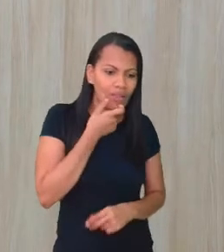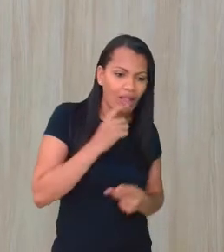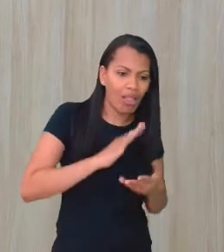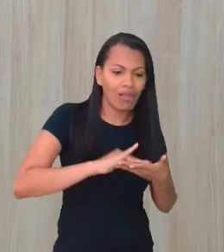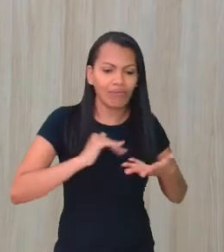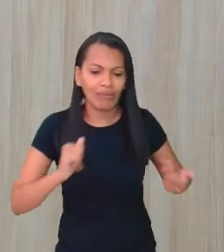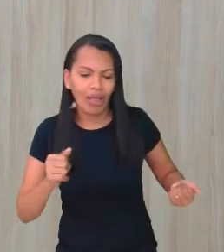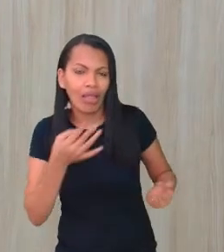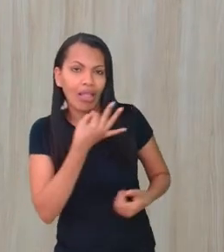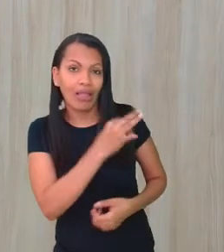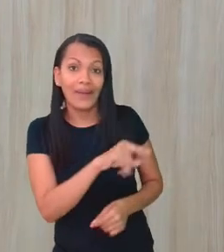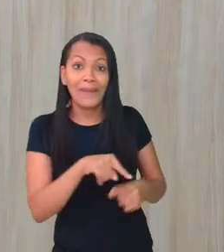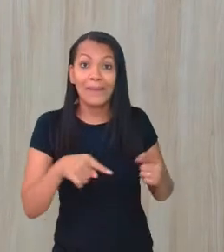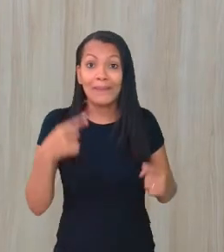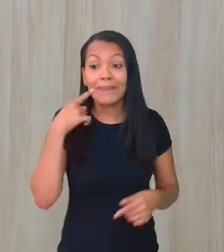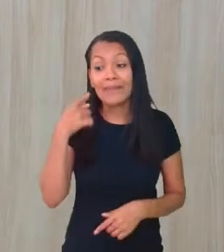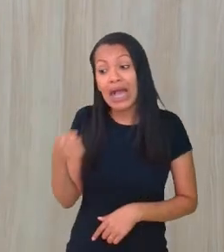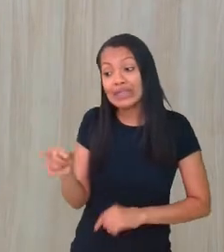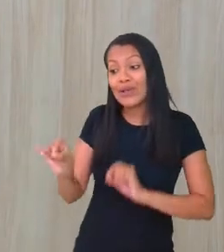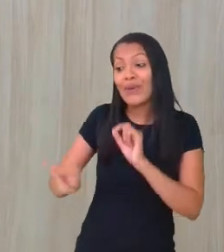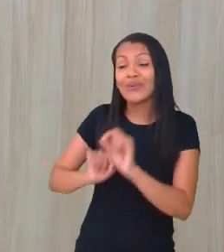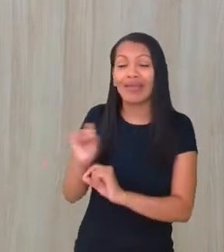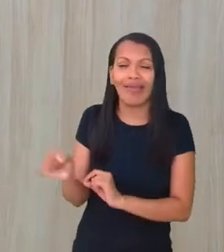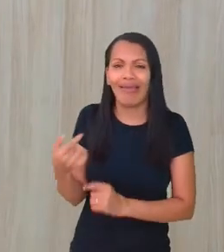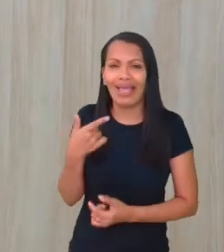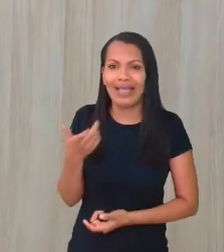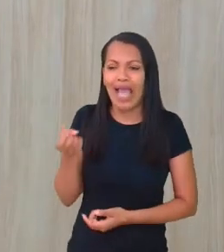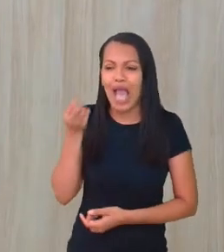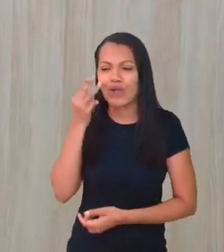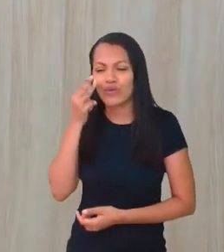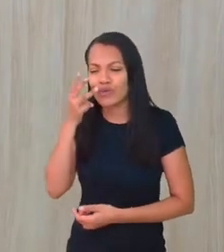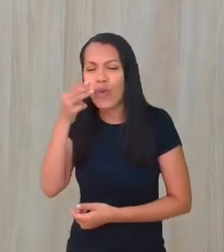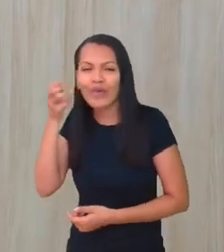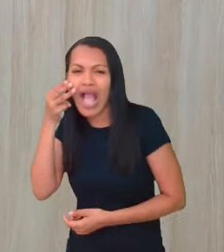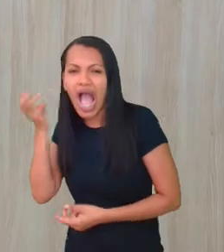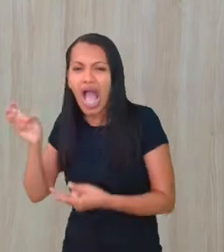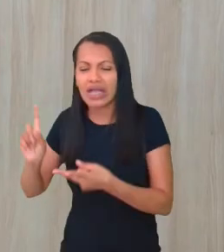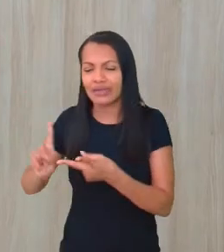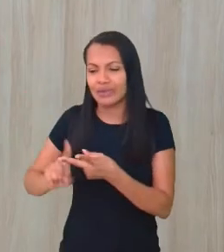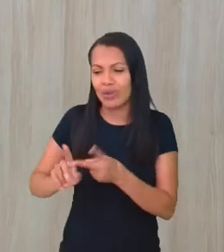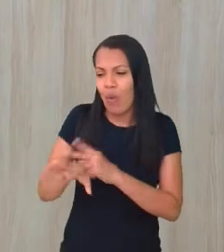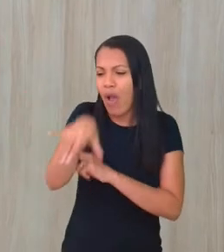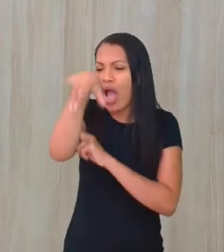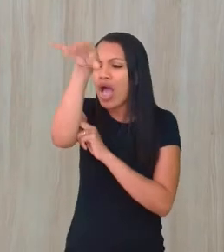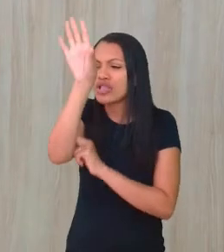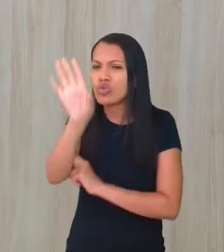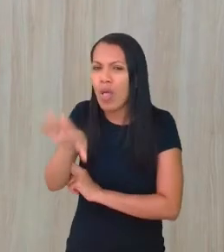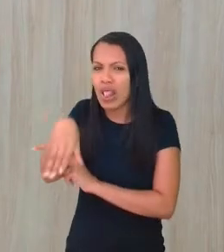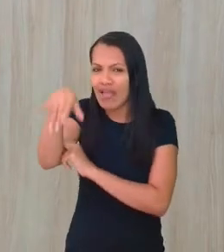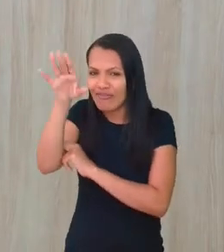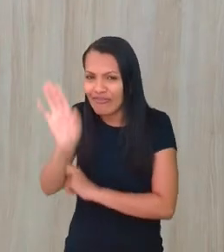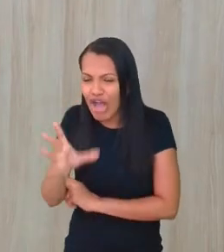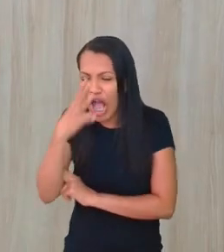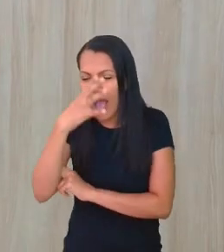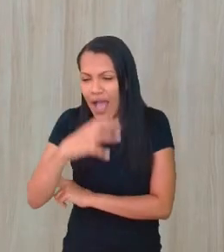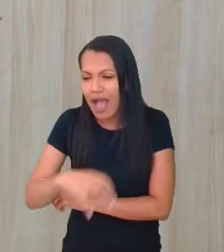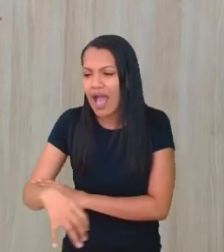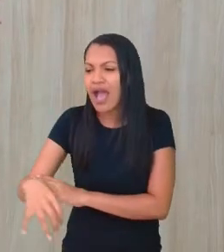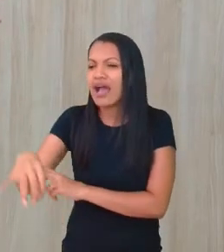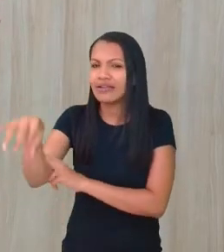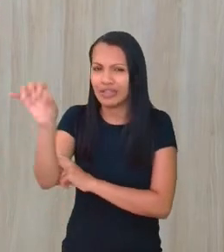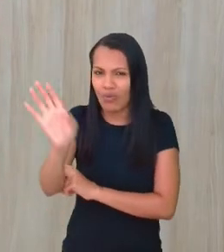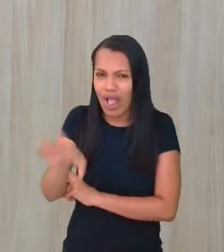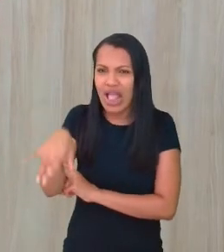como a crônica coloca a gente em perspectiva. Olha, vocês estão pensando do jeito de vocês, mas o mundo é tão